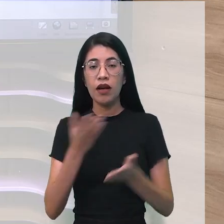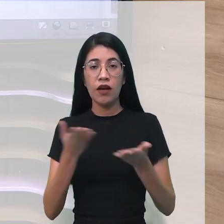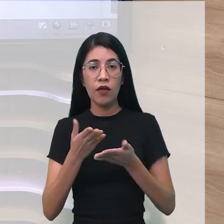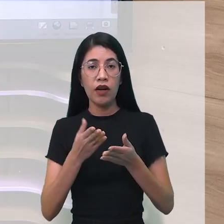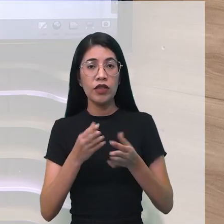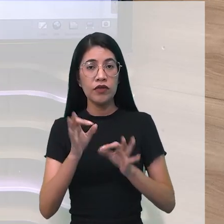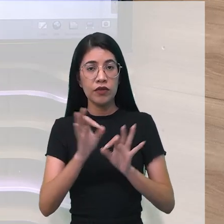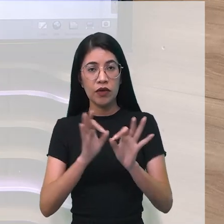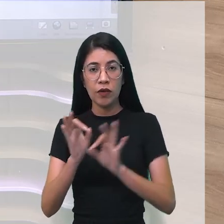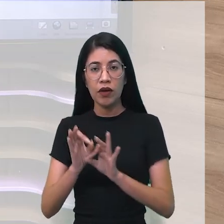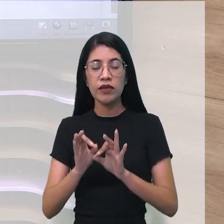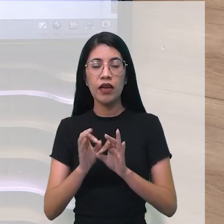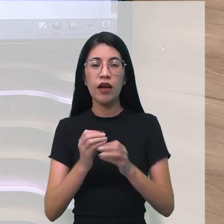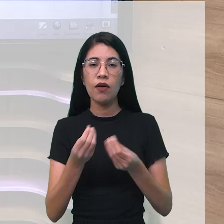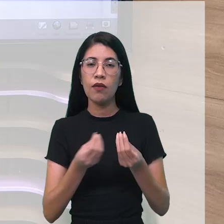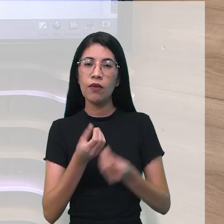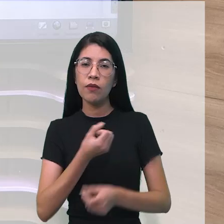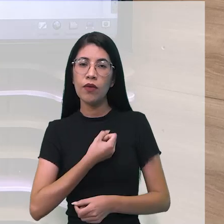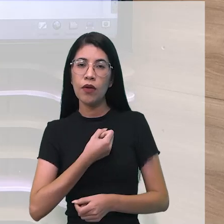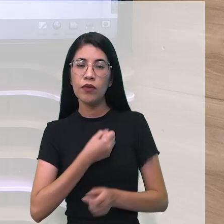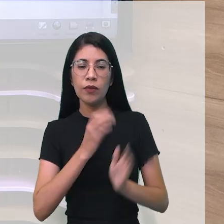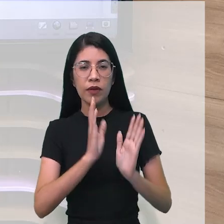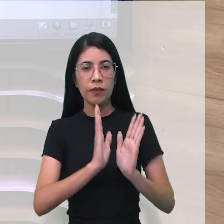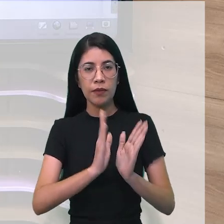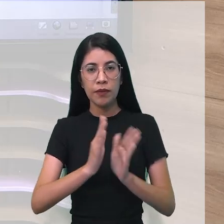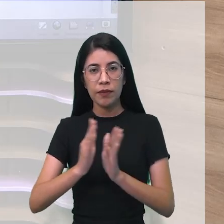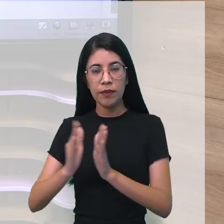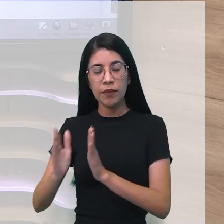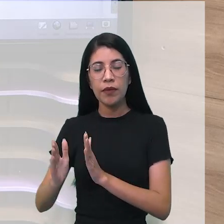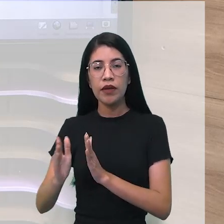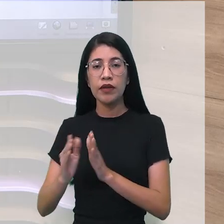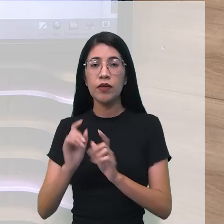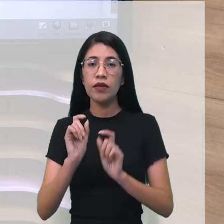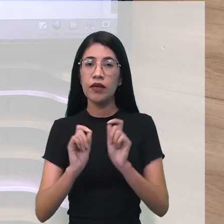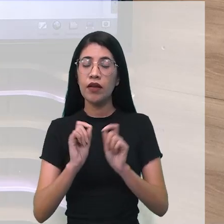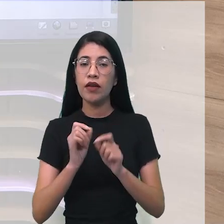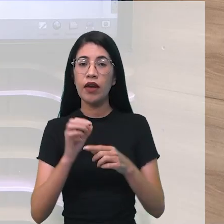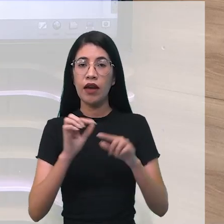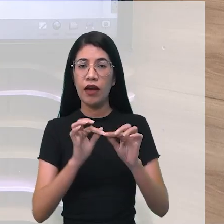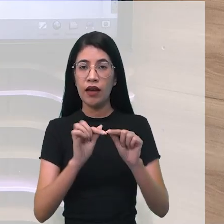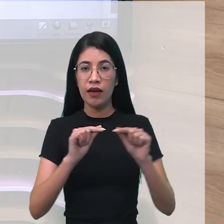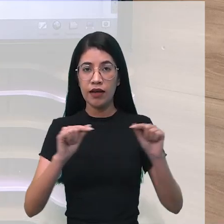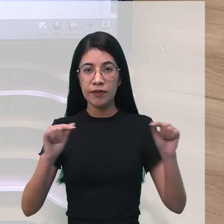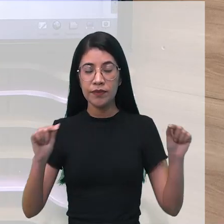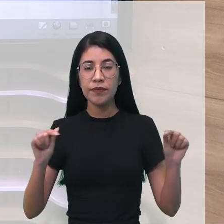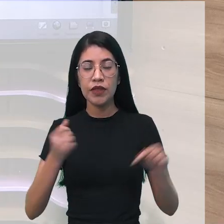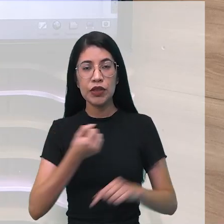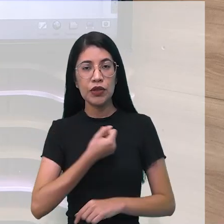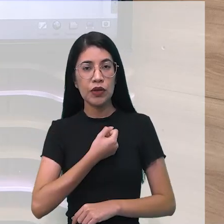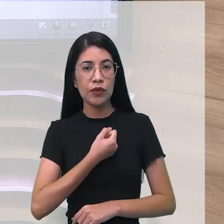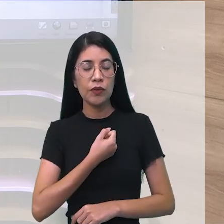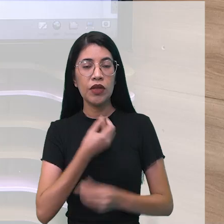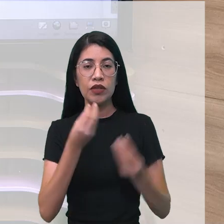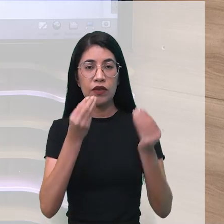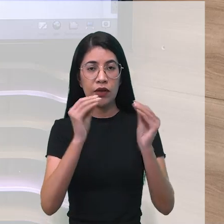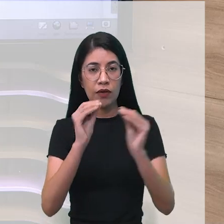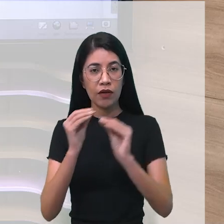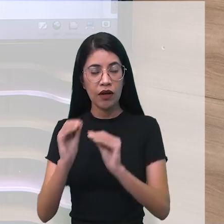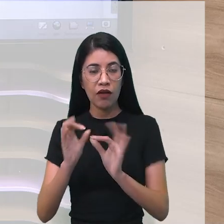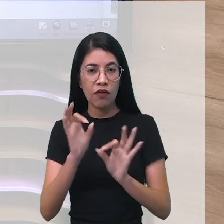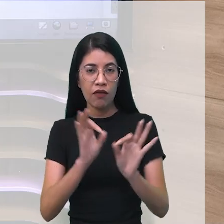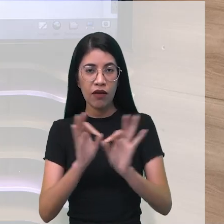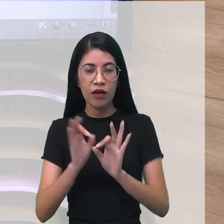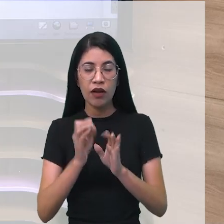e aprender como colocar esses números em ordem. Então nós temos aí a famosa reta numérica e nós vamos então colocar aí